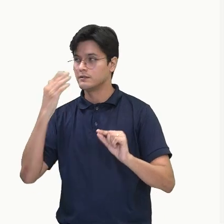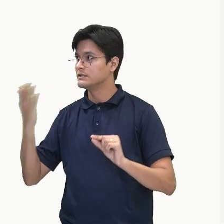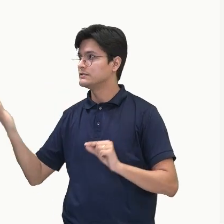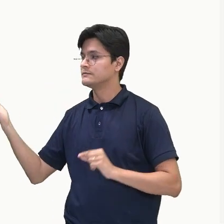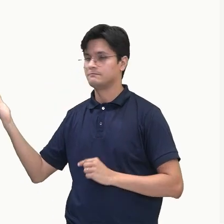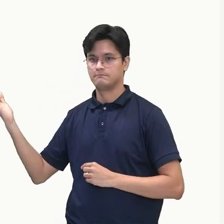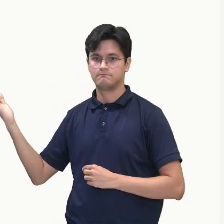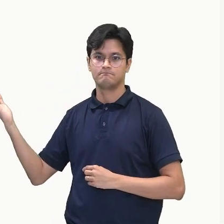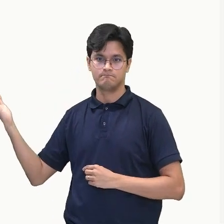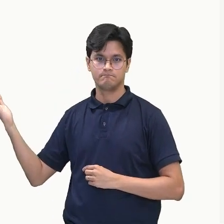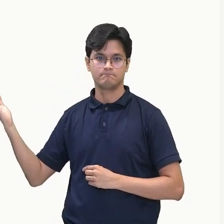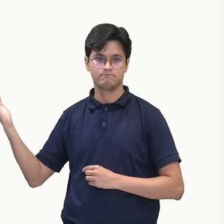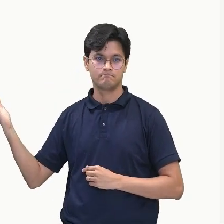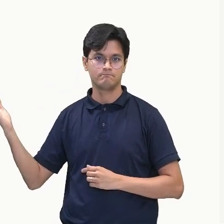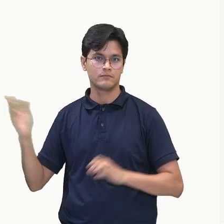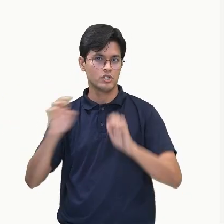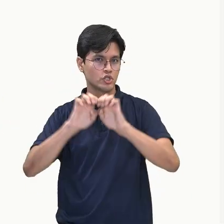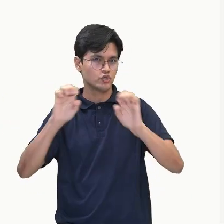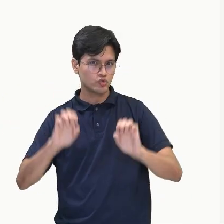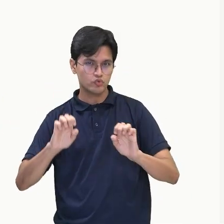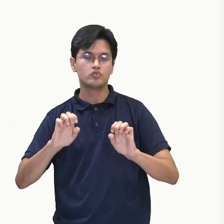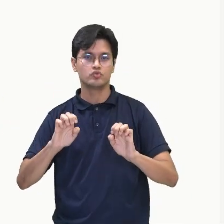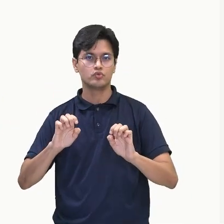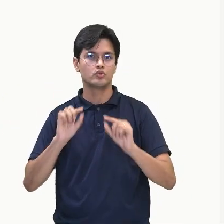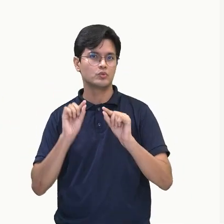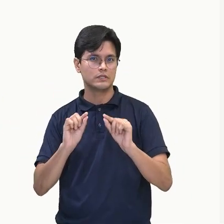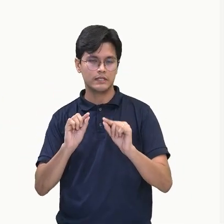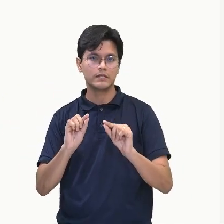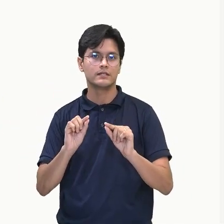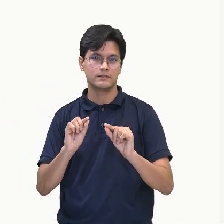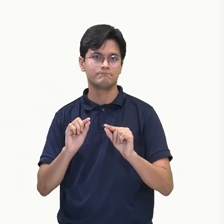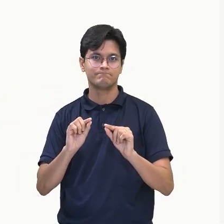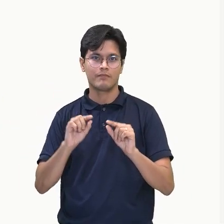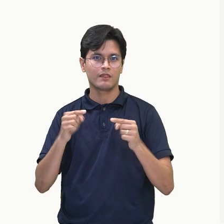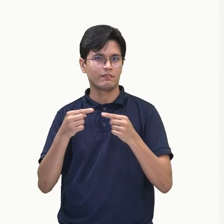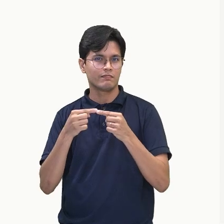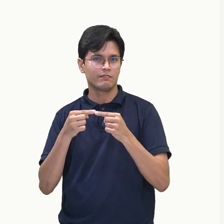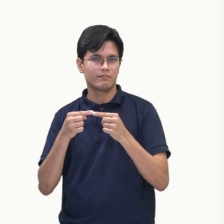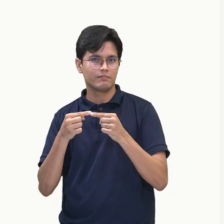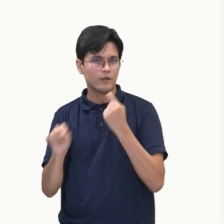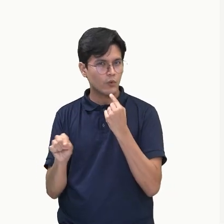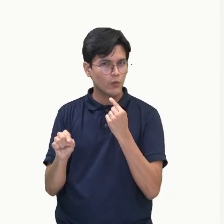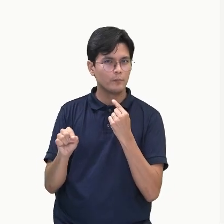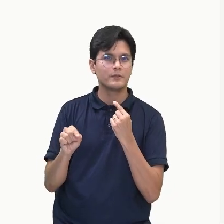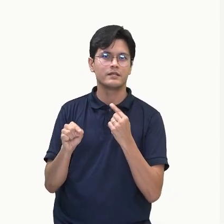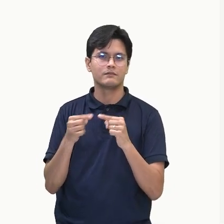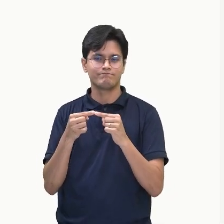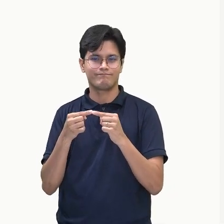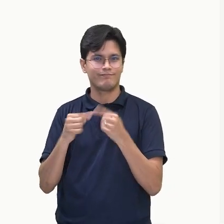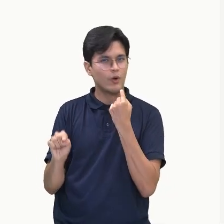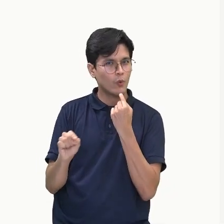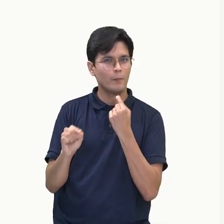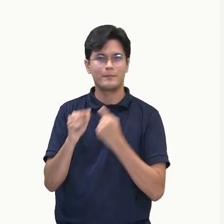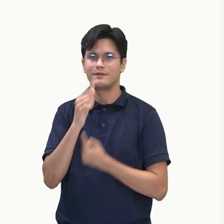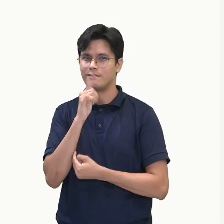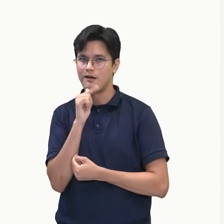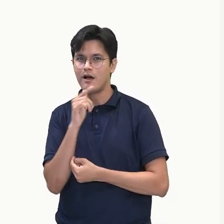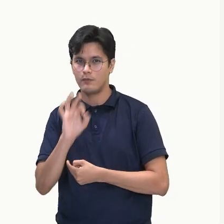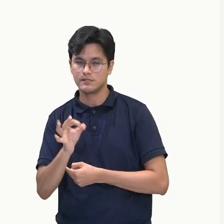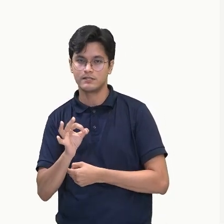posso dizer, que não tem simpatia, que não tem uma atração por água, né? Elas repelem